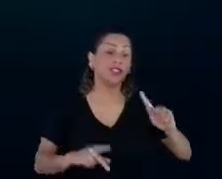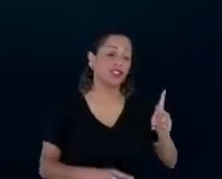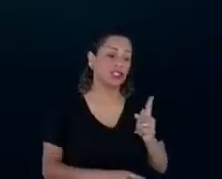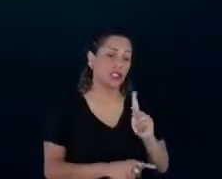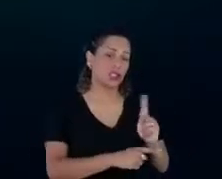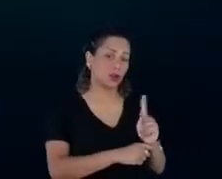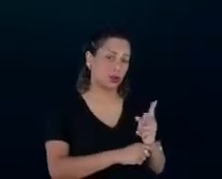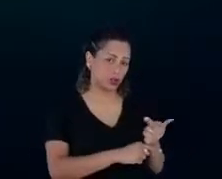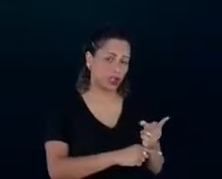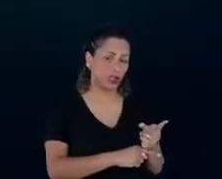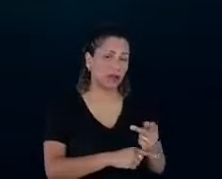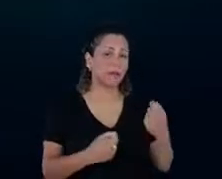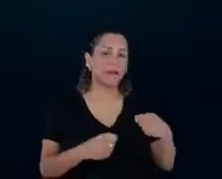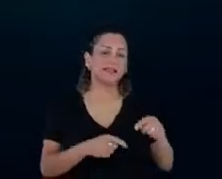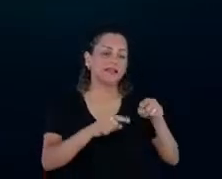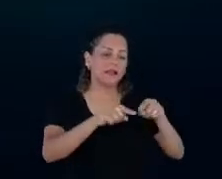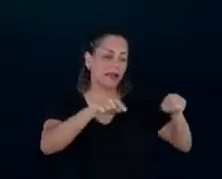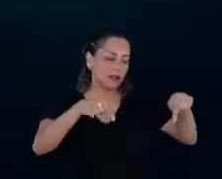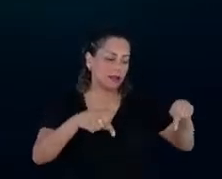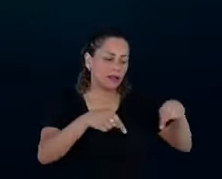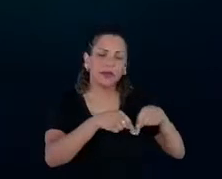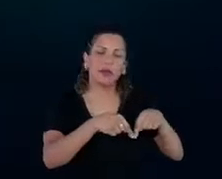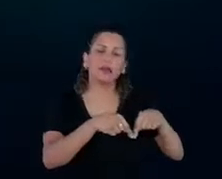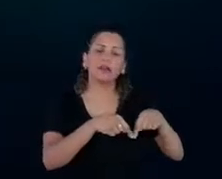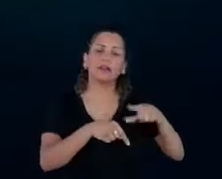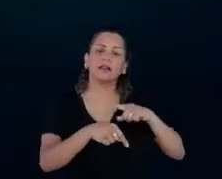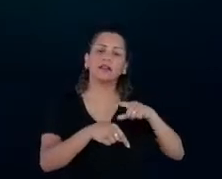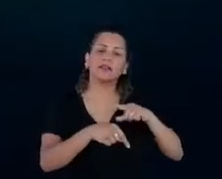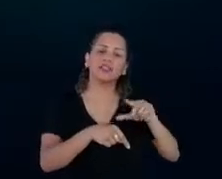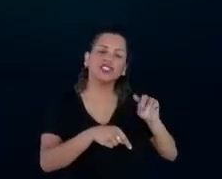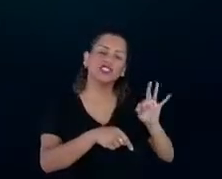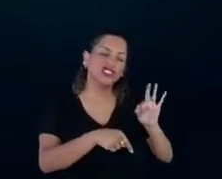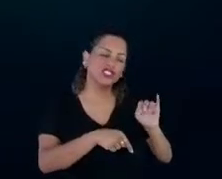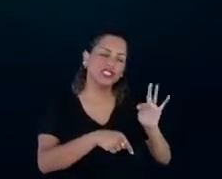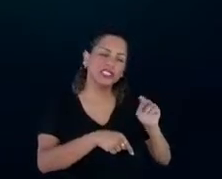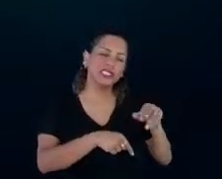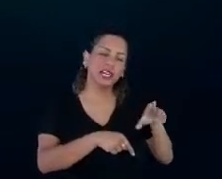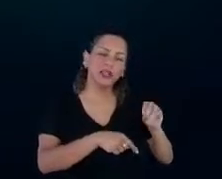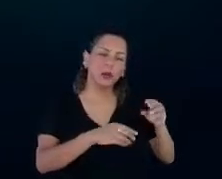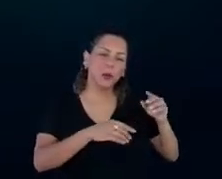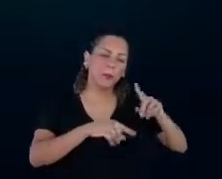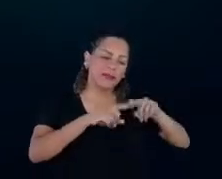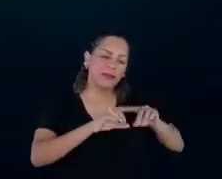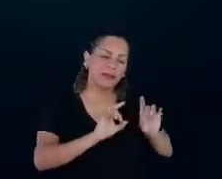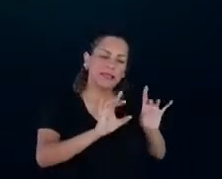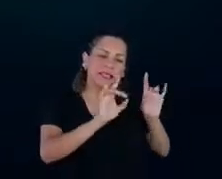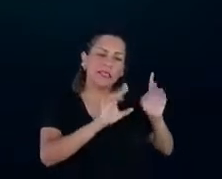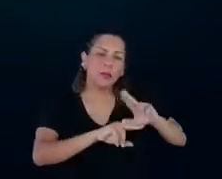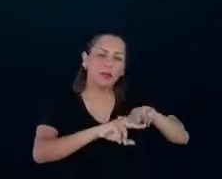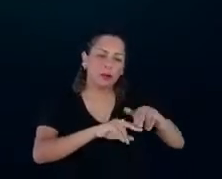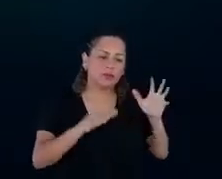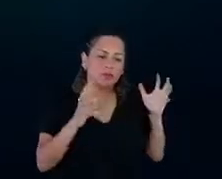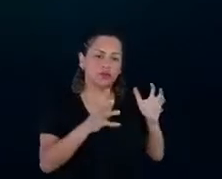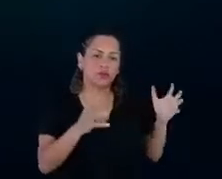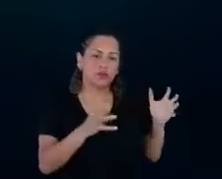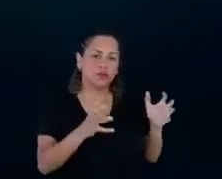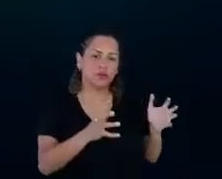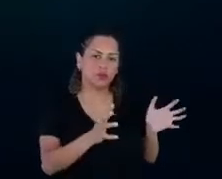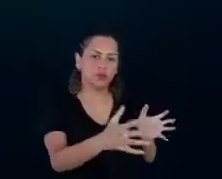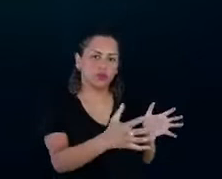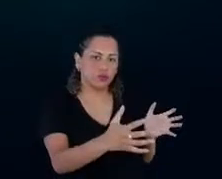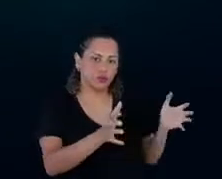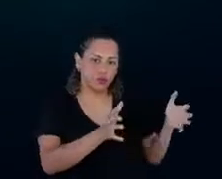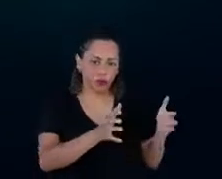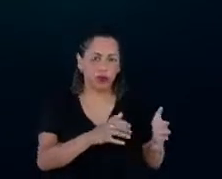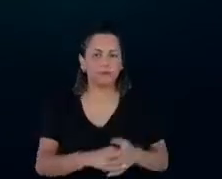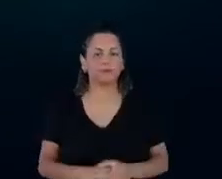um tanque, por exemplo, com ligas de titânio devido a altas pressões, né? Então, o hidrogênio é gerado